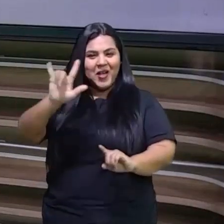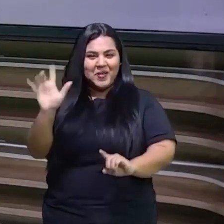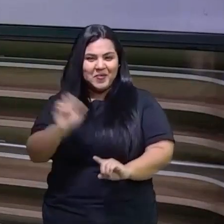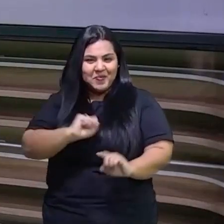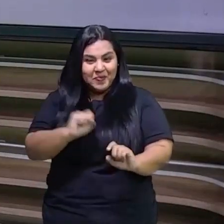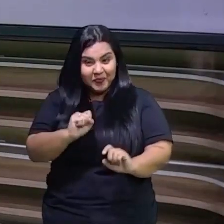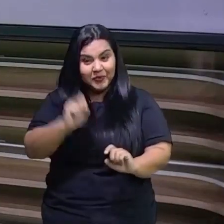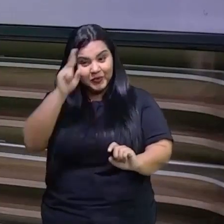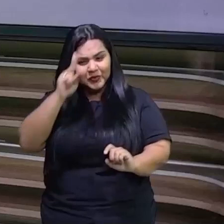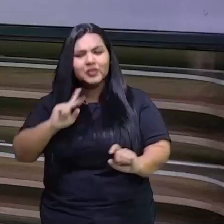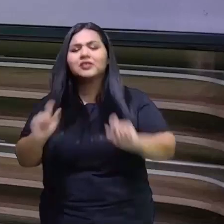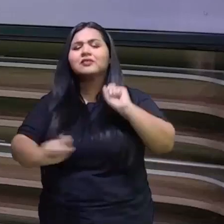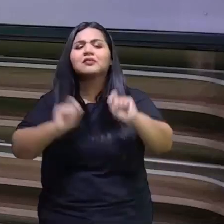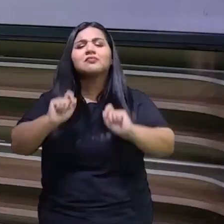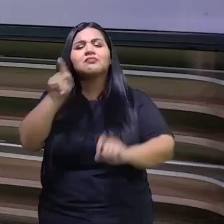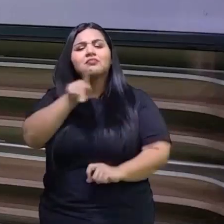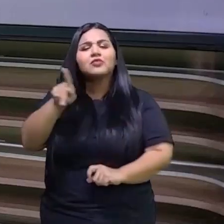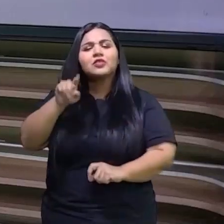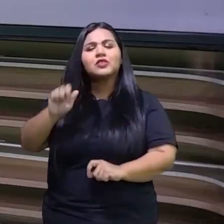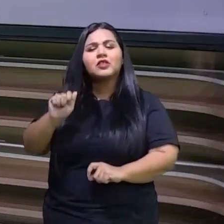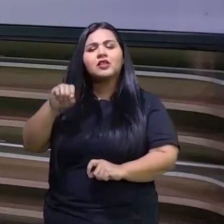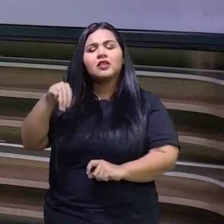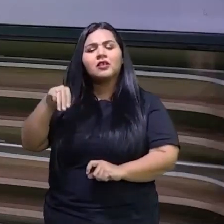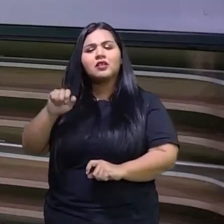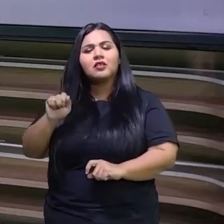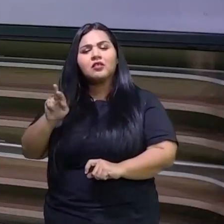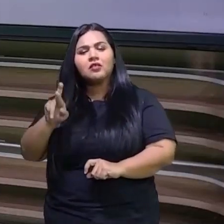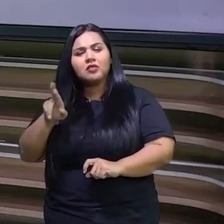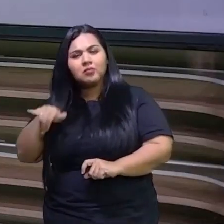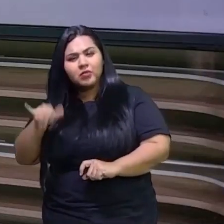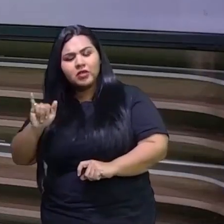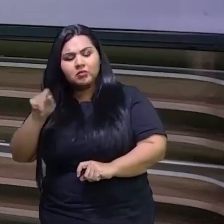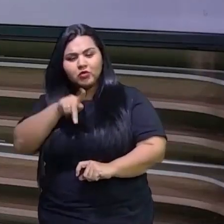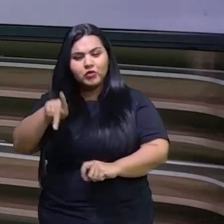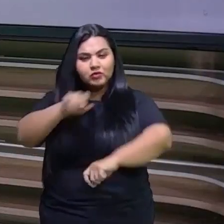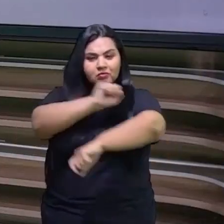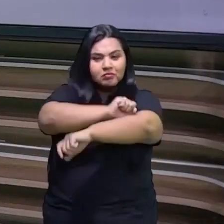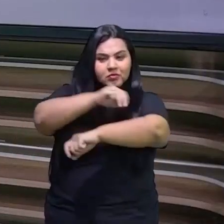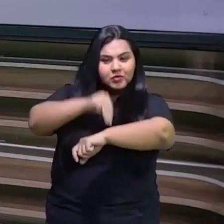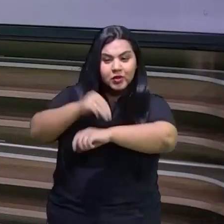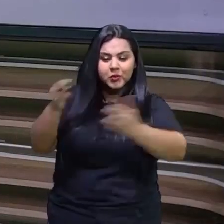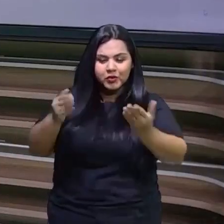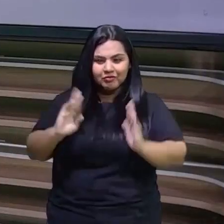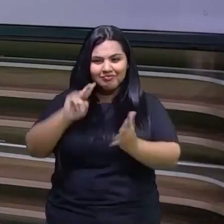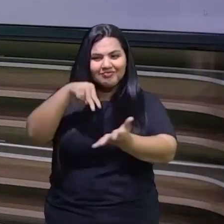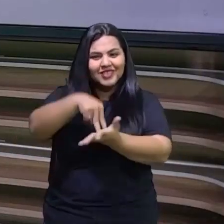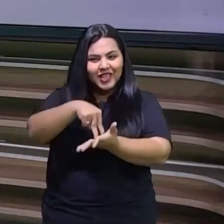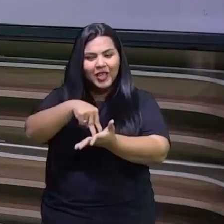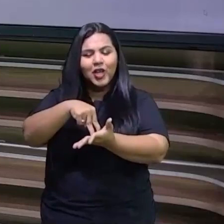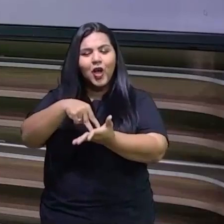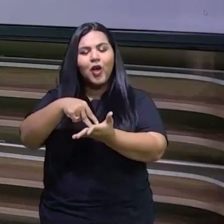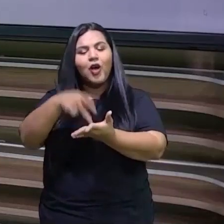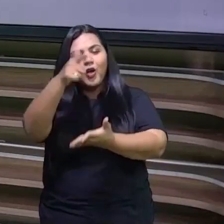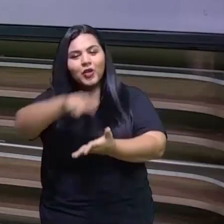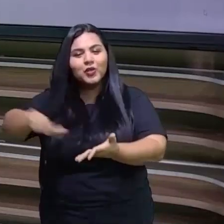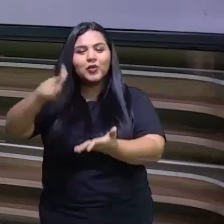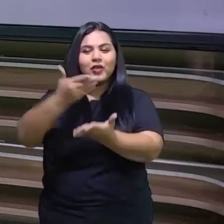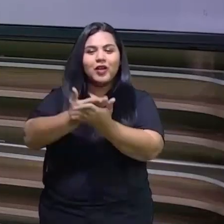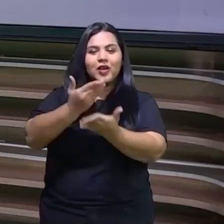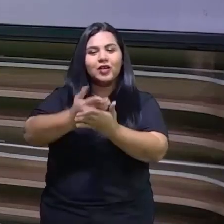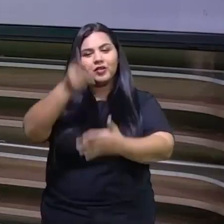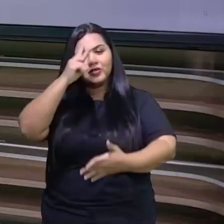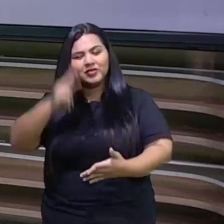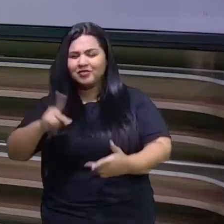está falando? Quem? Professor Amaury Júnior, sou professor da CEMED e hoje estou aqui para mais uma aula de história.